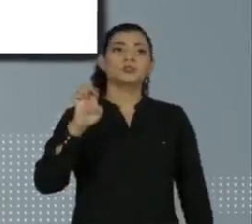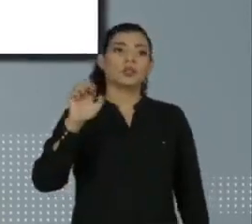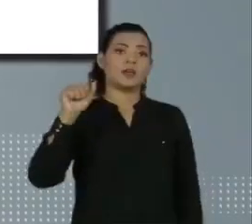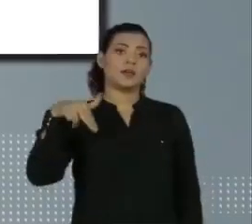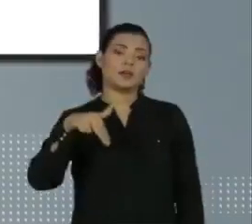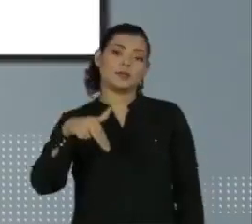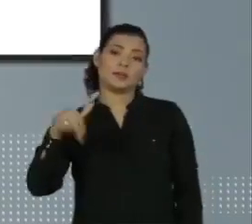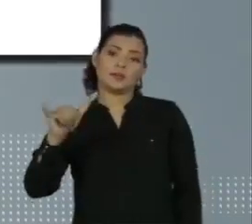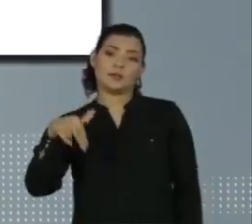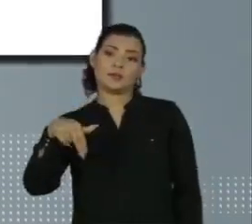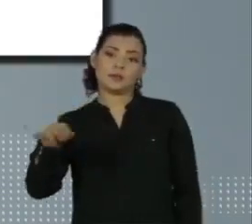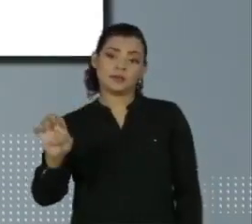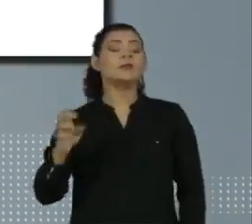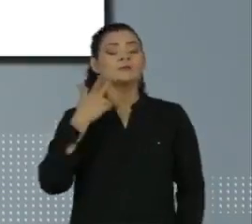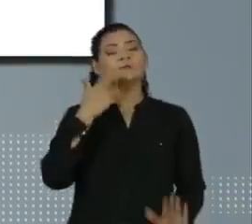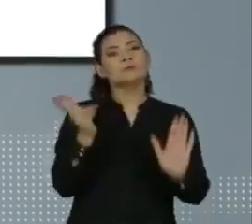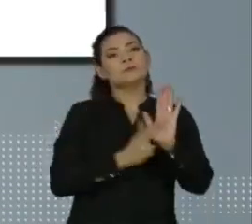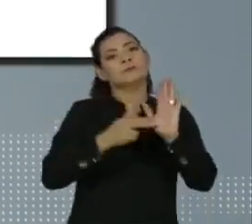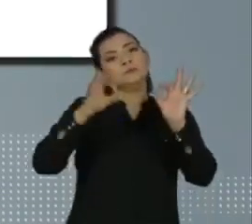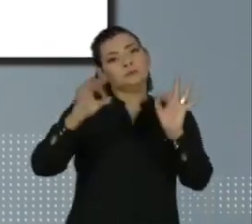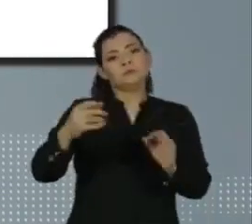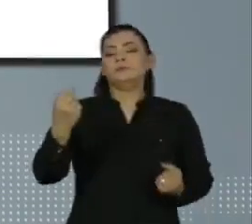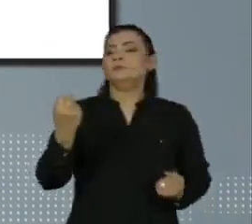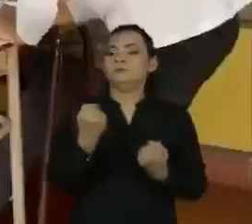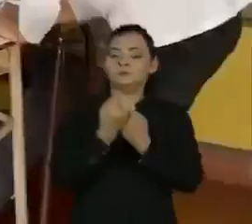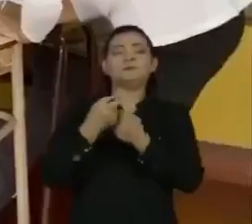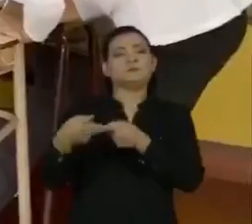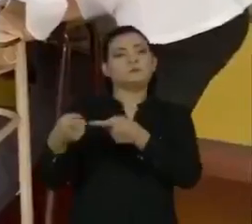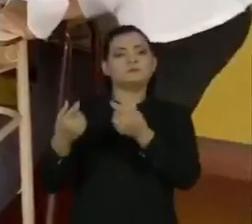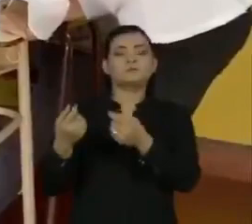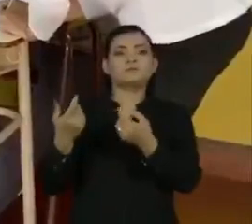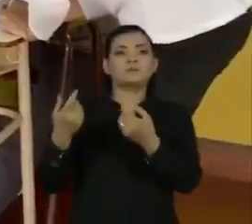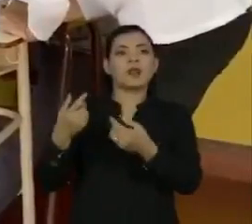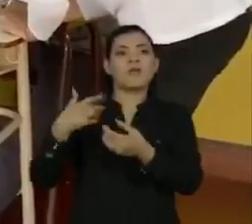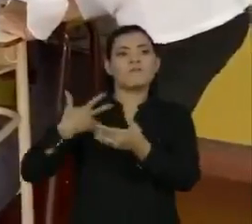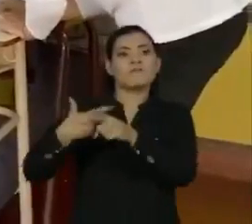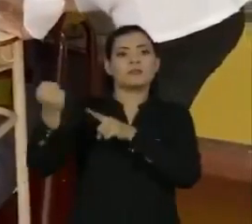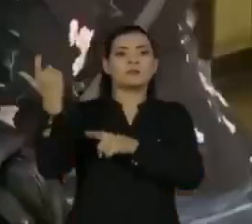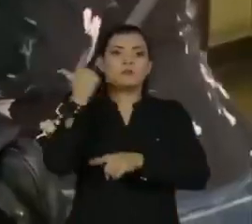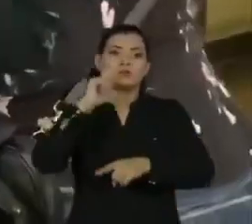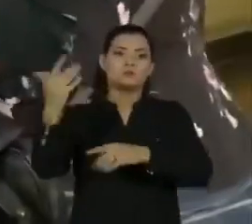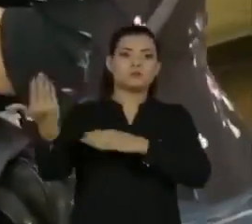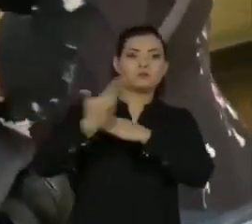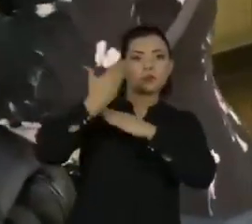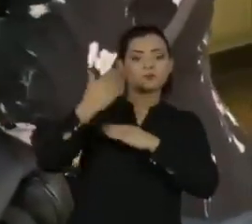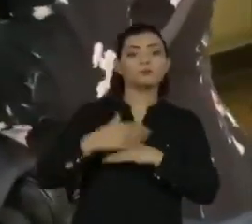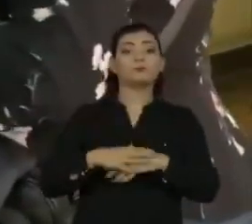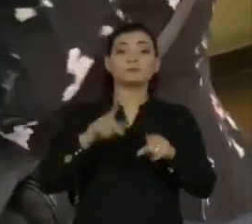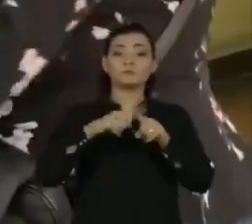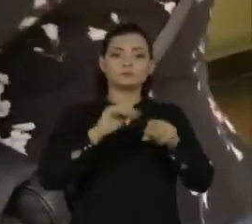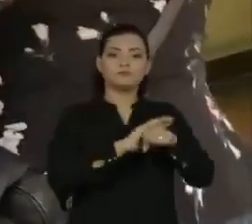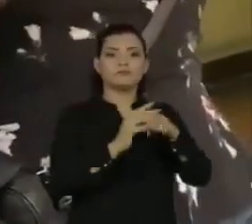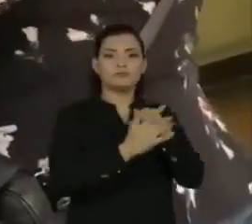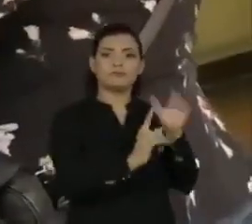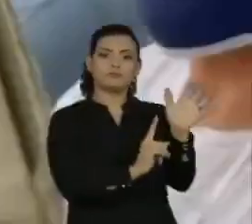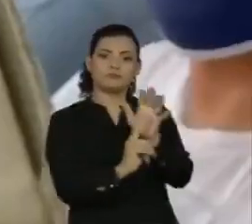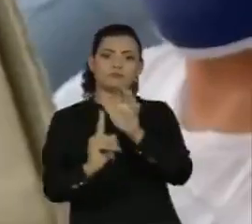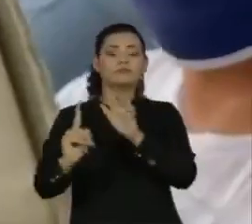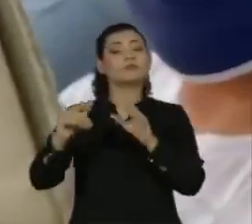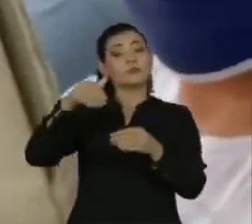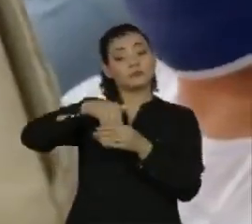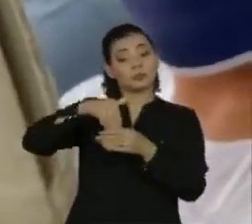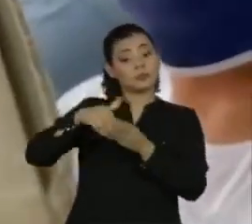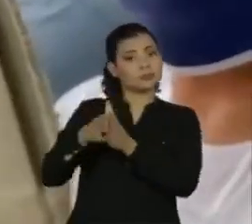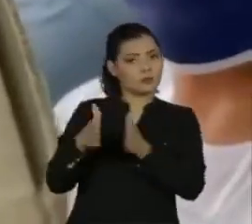Añez, reconheceu a vitória dos rivais políticos. A eleição, que aconteceu em meio à pandemia de coronavírus,